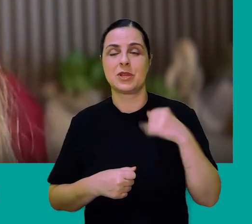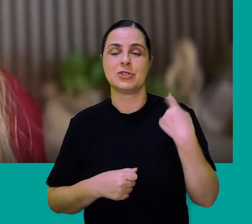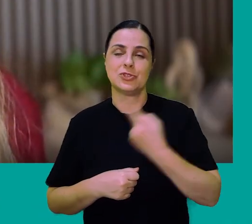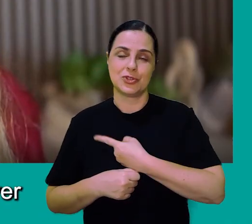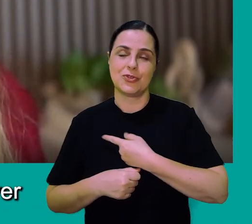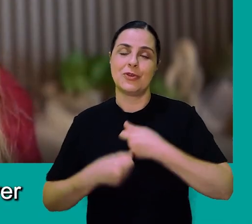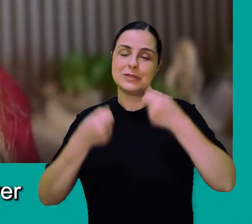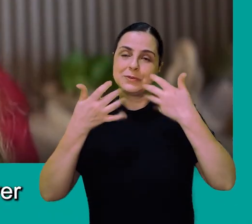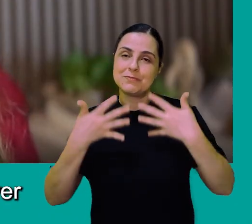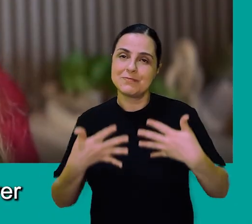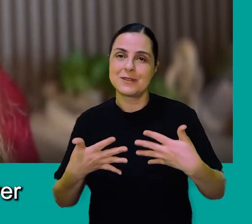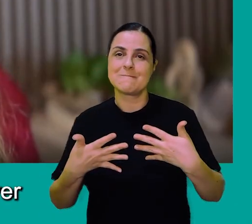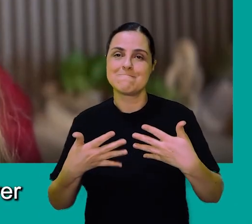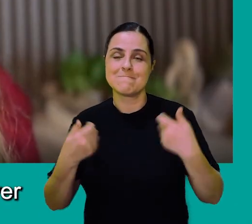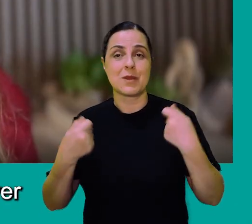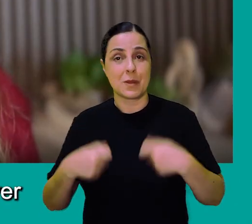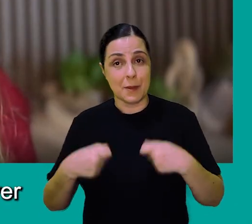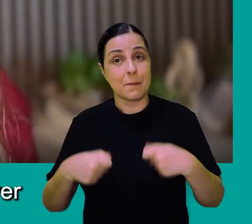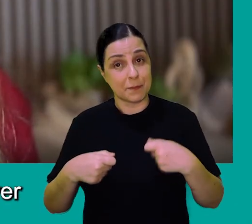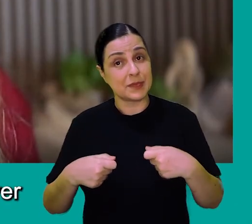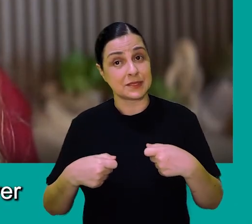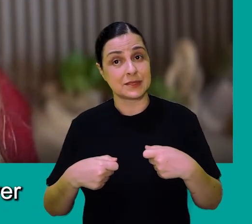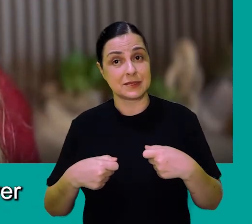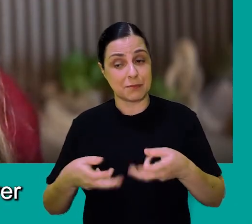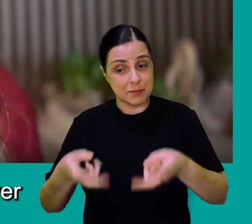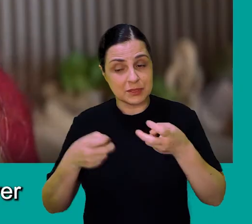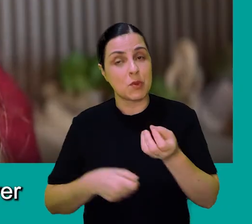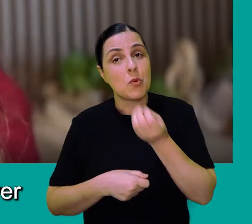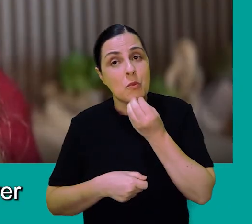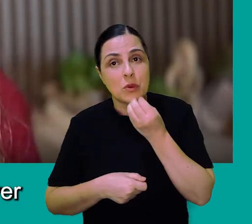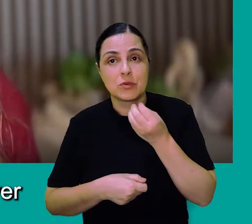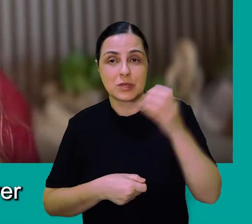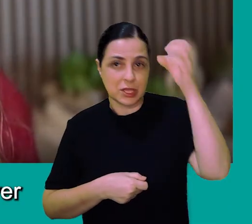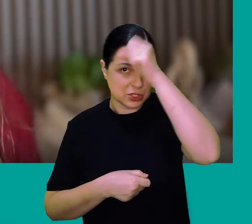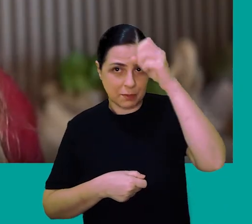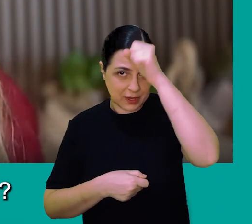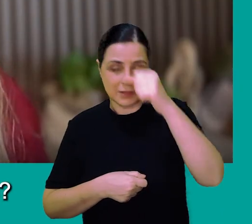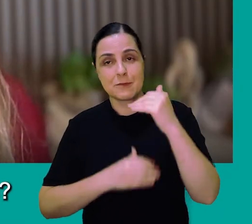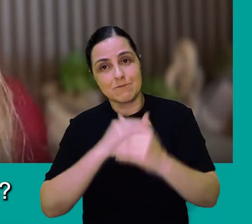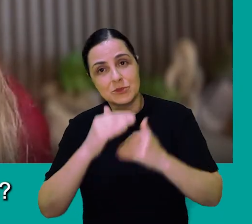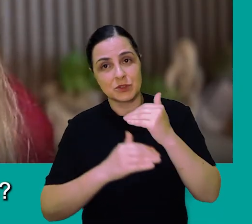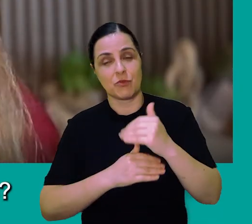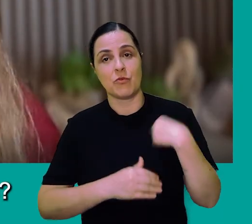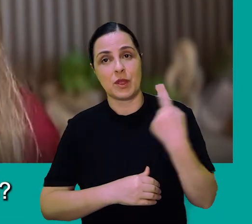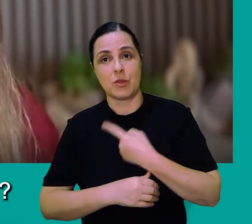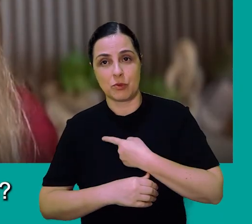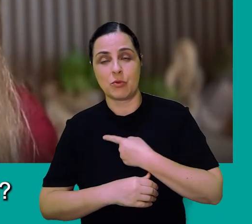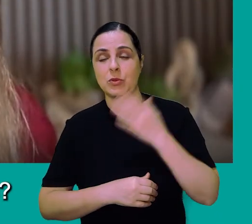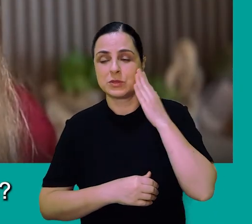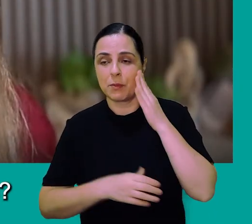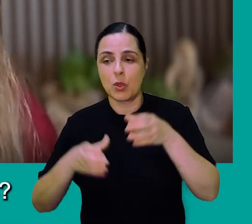sempre tem que ver as oportunidades para a gente aprender e se desenvolver enquanto grupo,